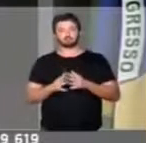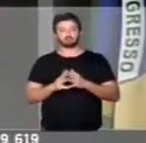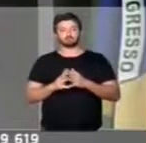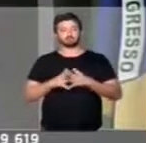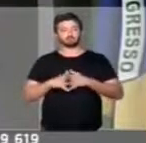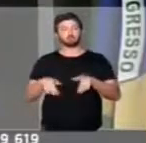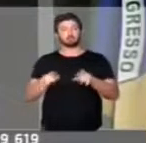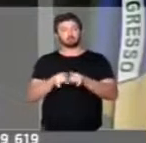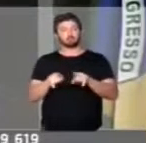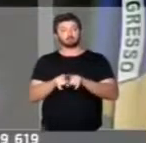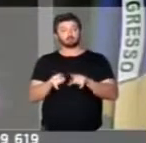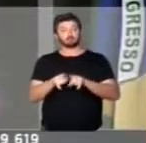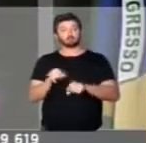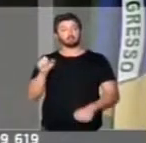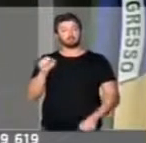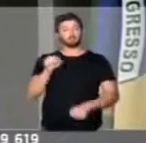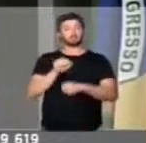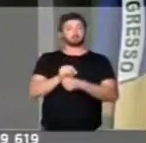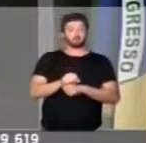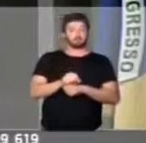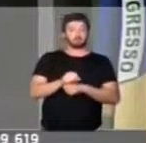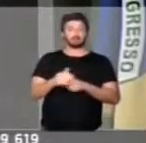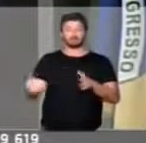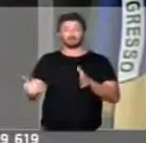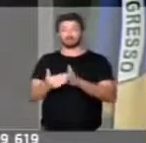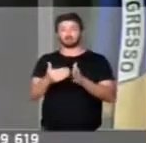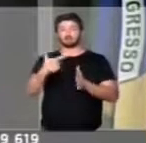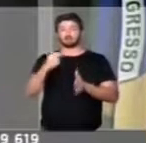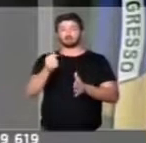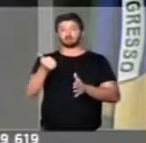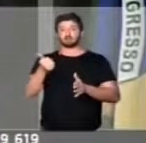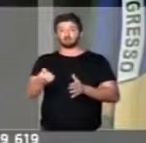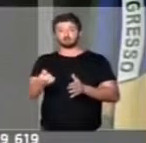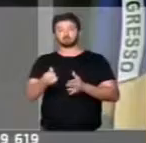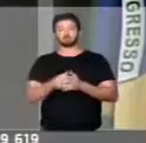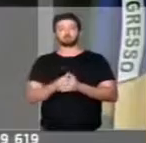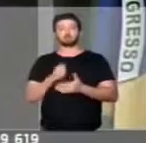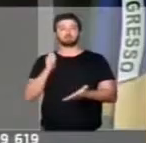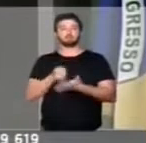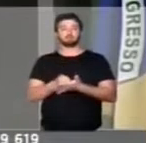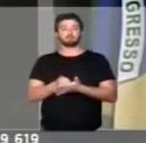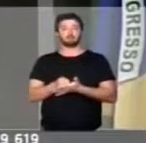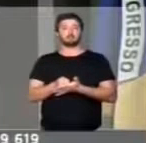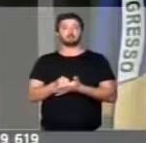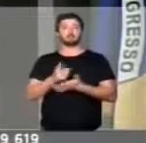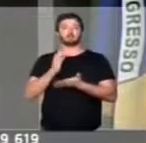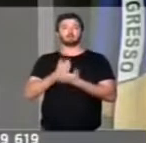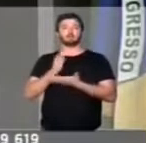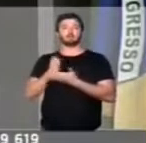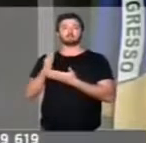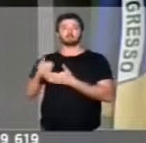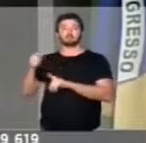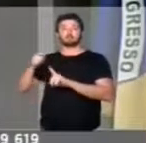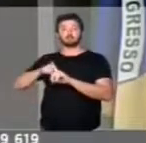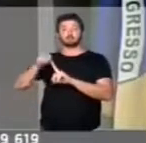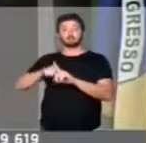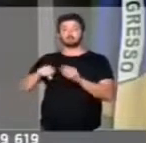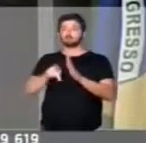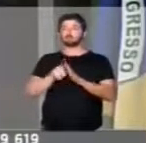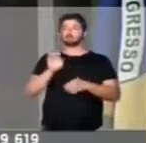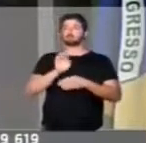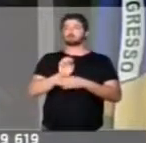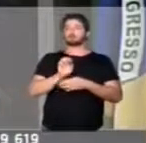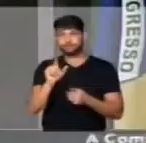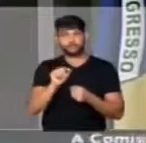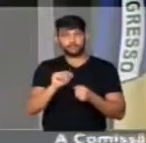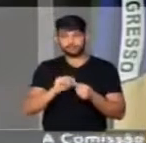também em suspender até o fim de 2016 o pagamento das parcelas mensais de dívida dos estados